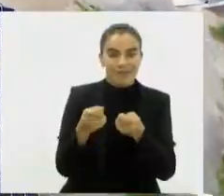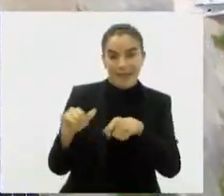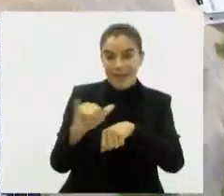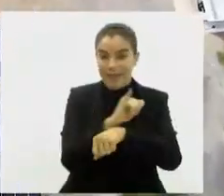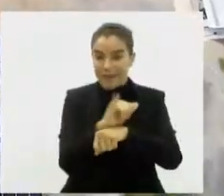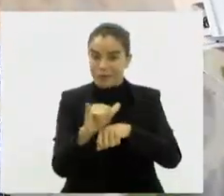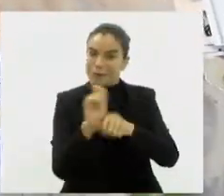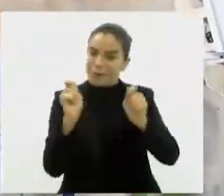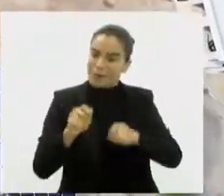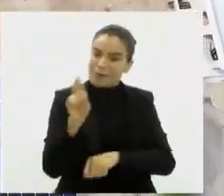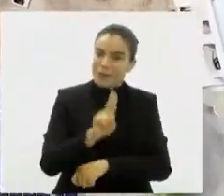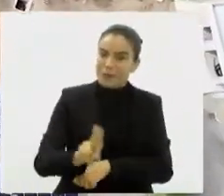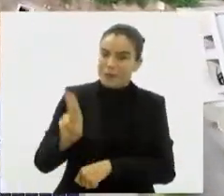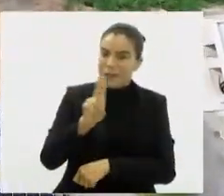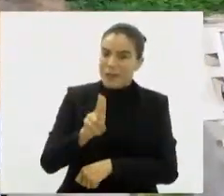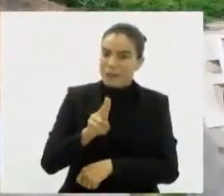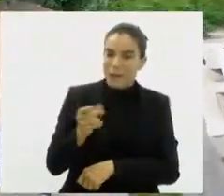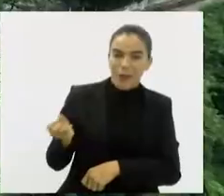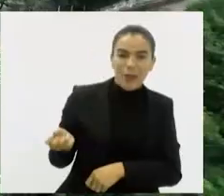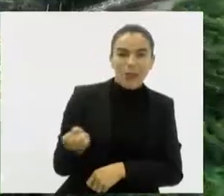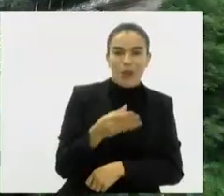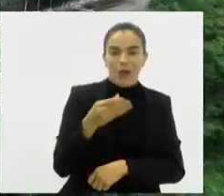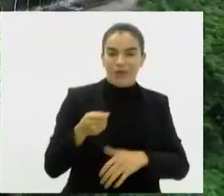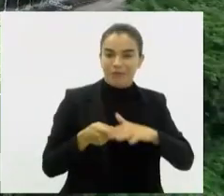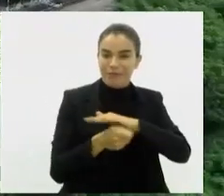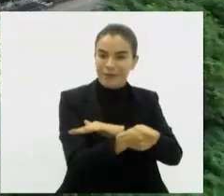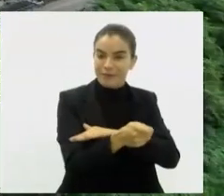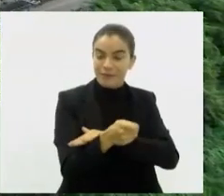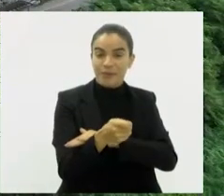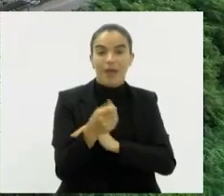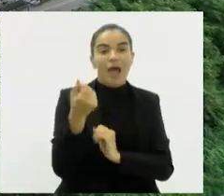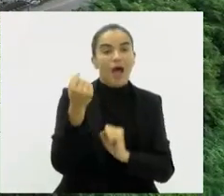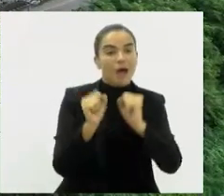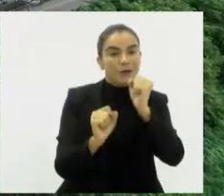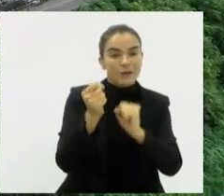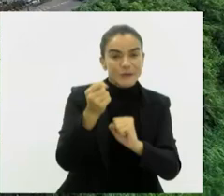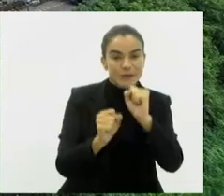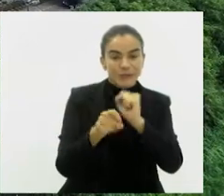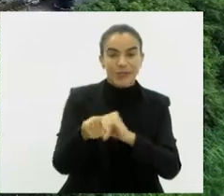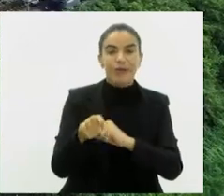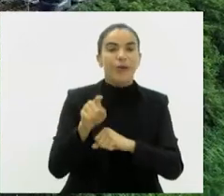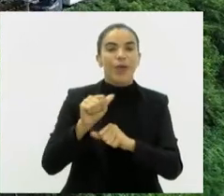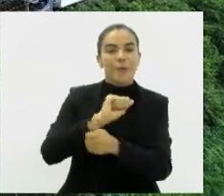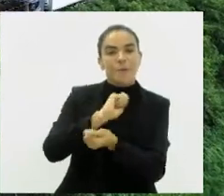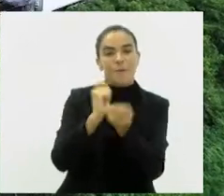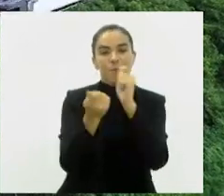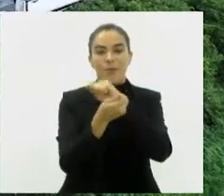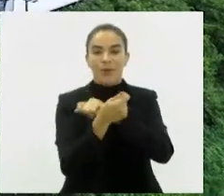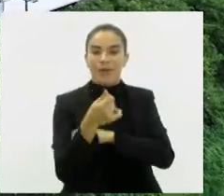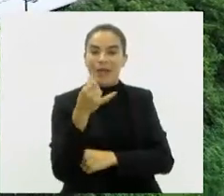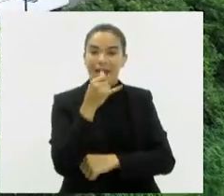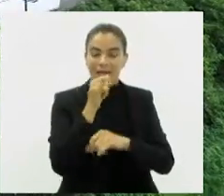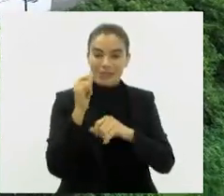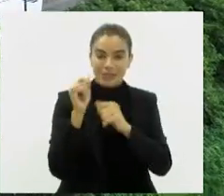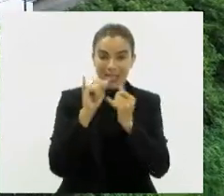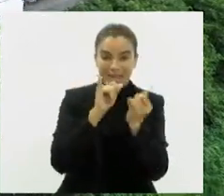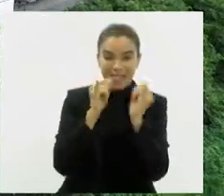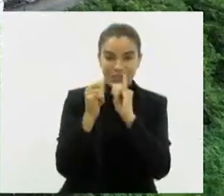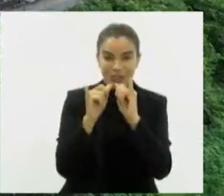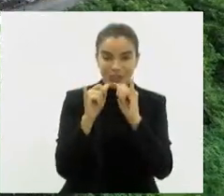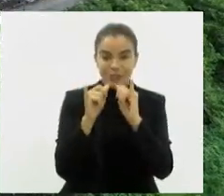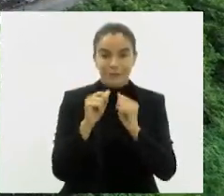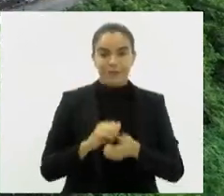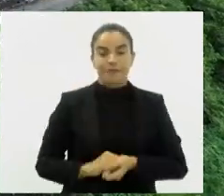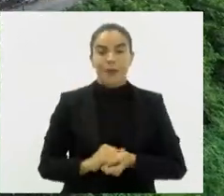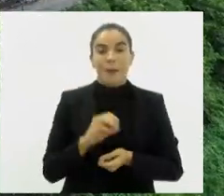ser usados para novos investimentos. A usina concentra um sistema fotovoltaico instalado em um terreno em Piraí, no Médio